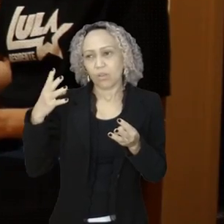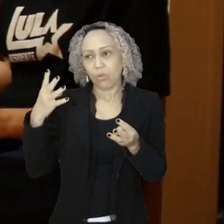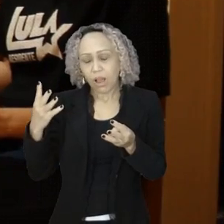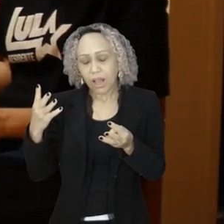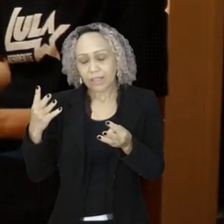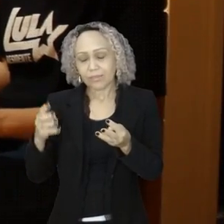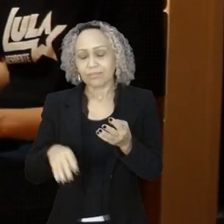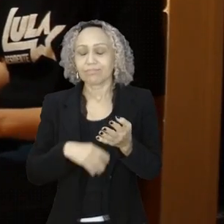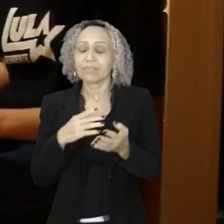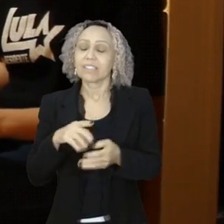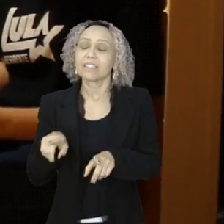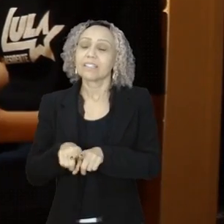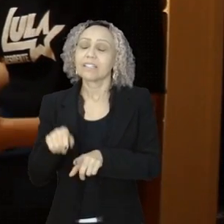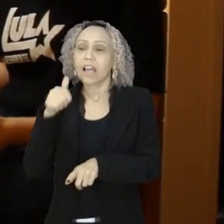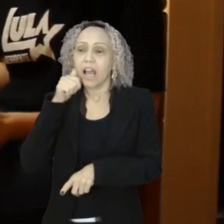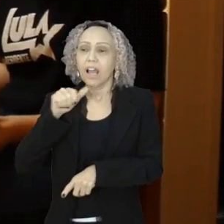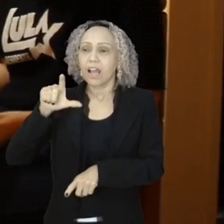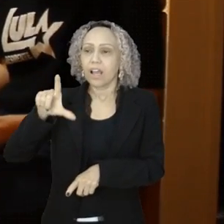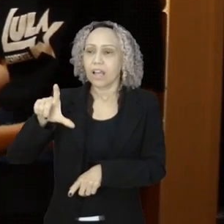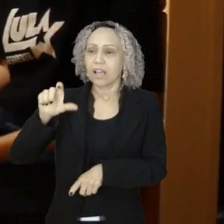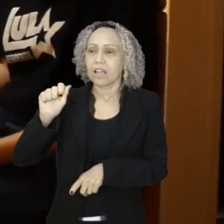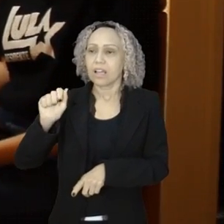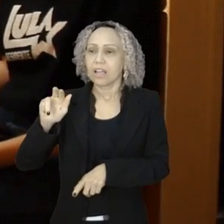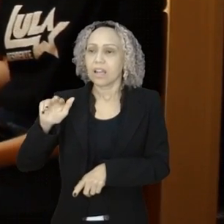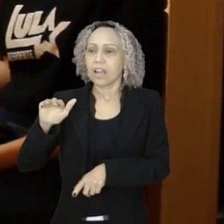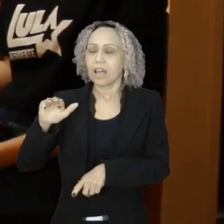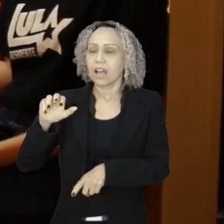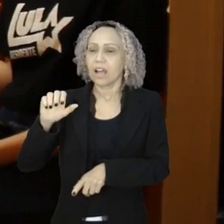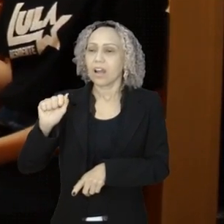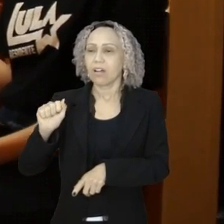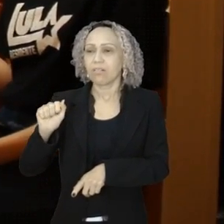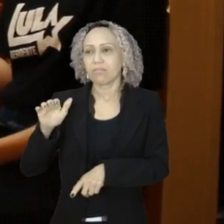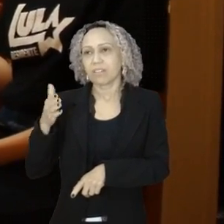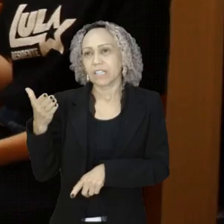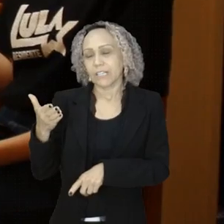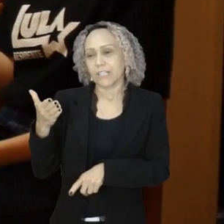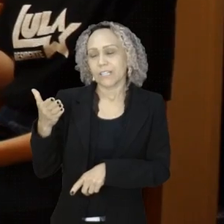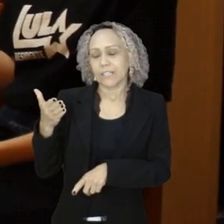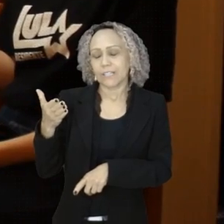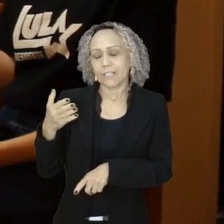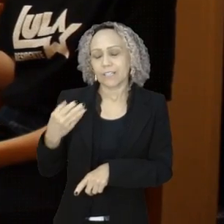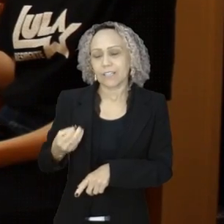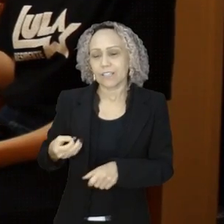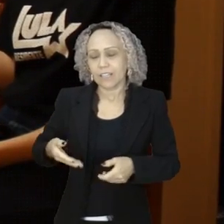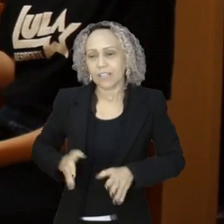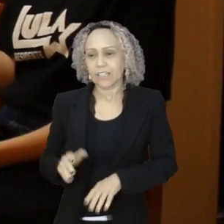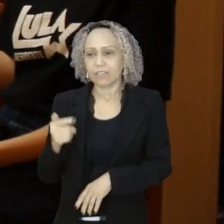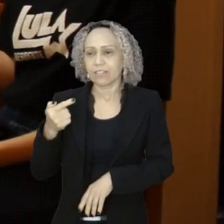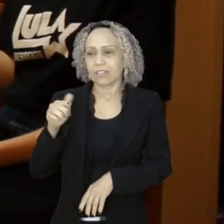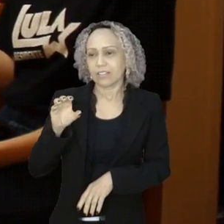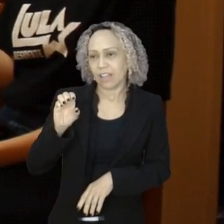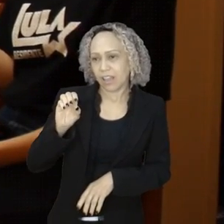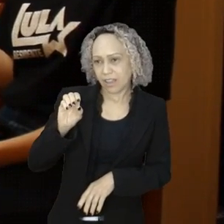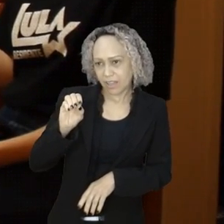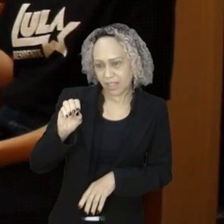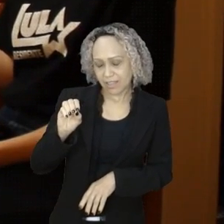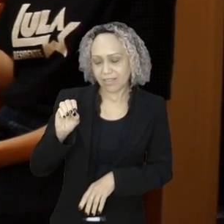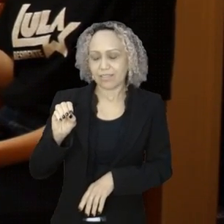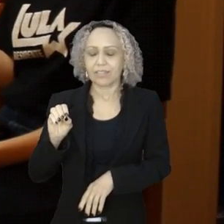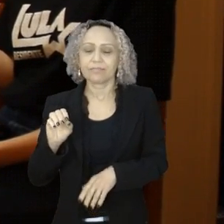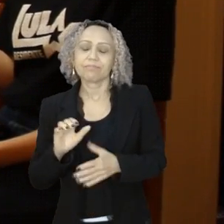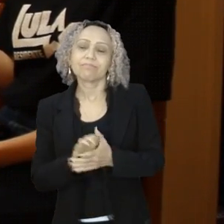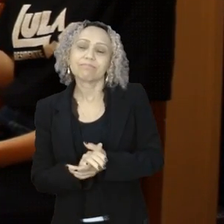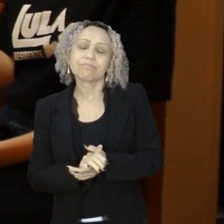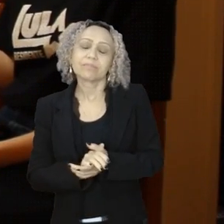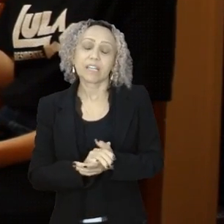fazer 53 agora em dezembro. Vivenciaram todo esse agito, né, dos pais, a Judite